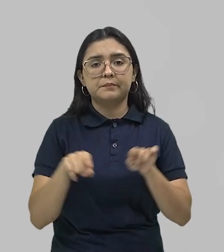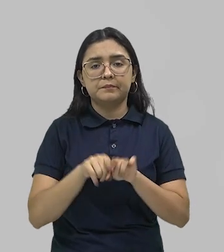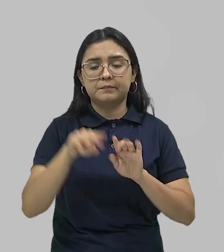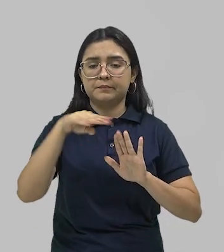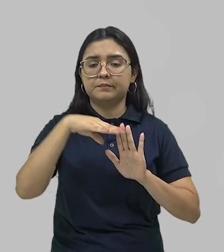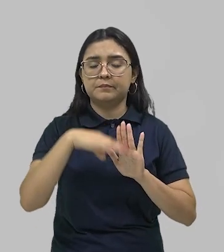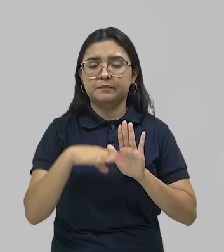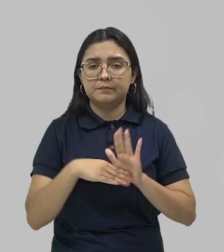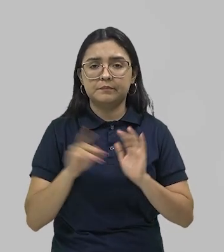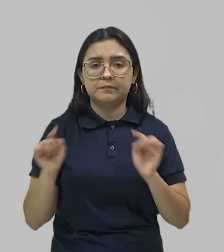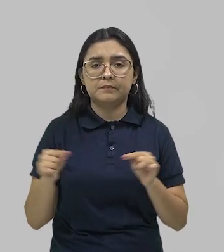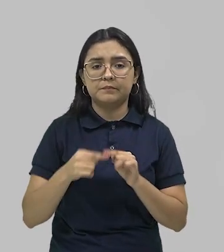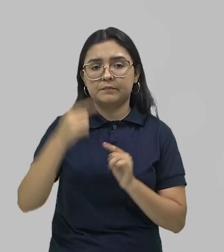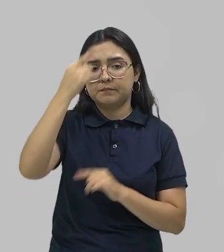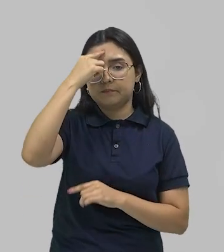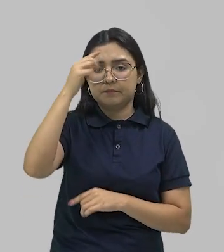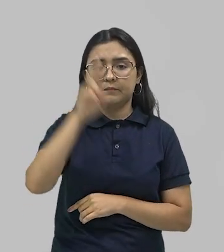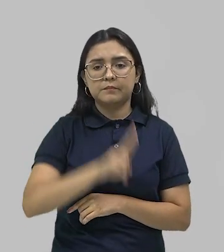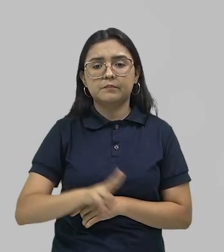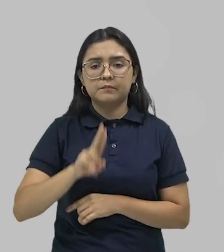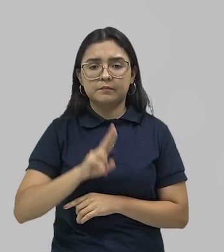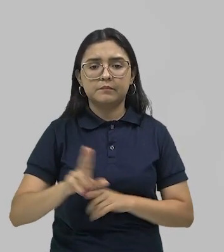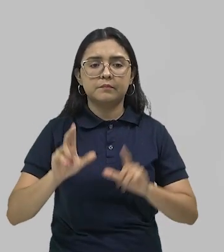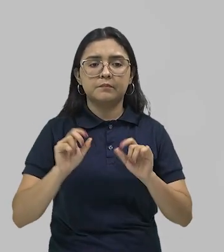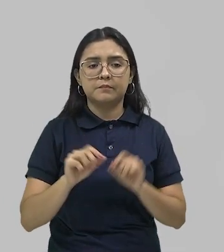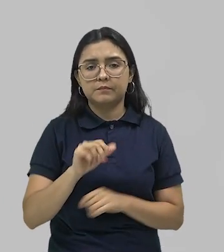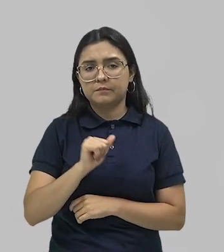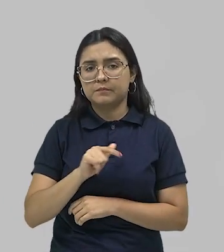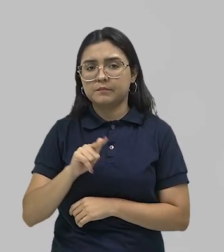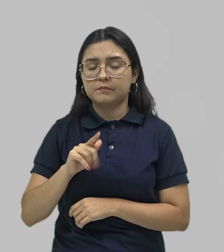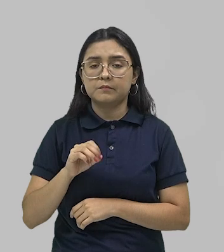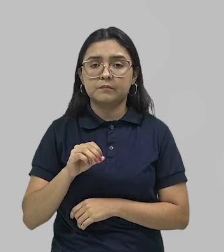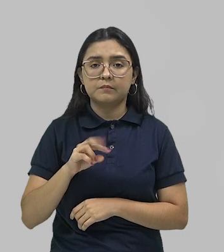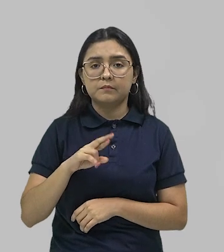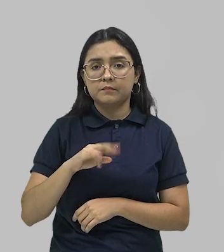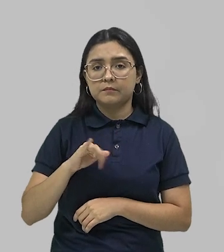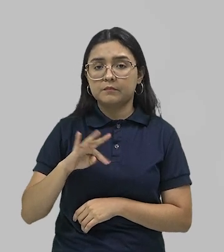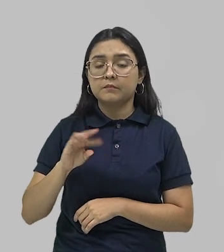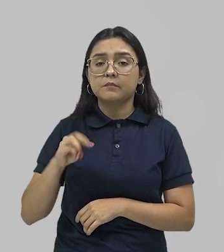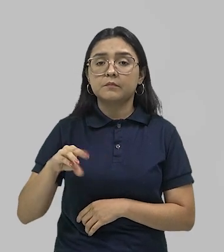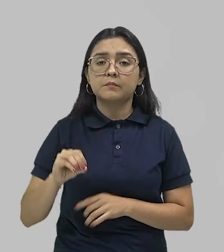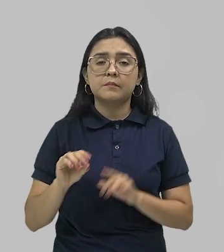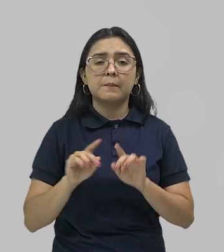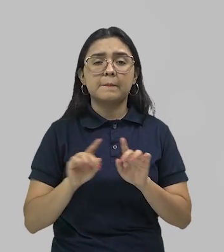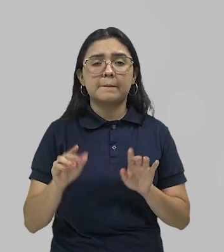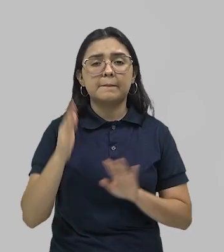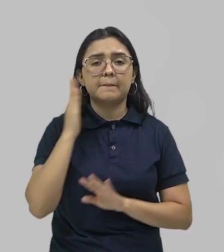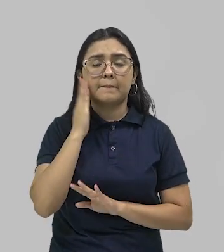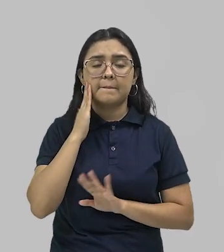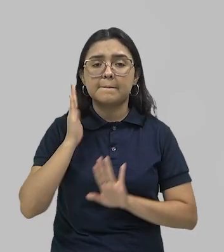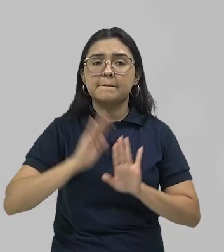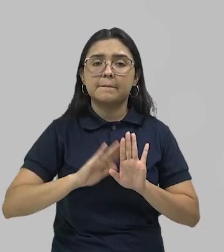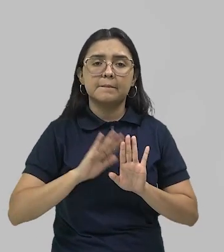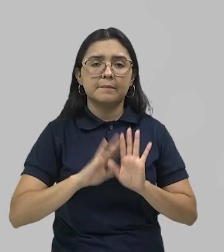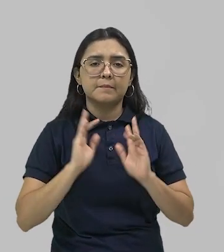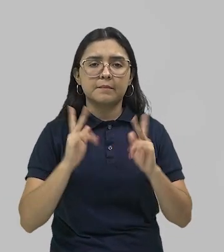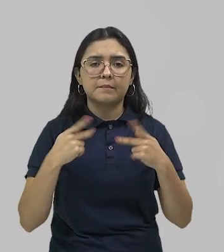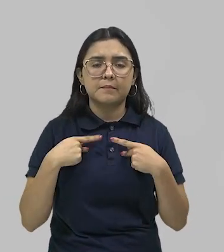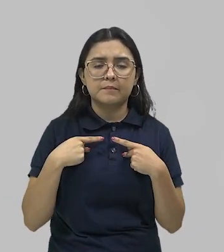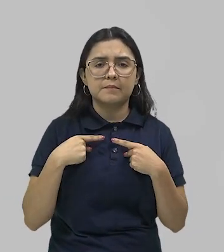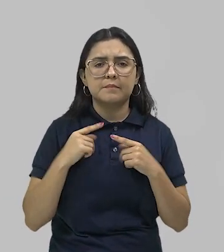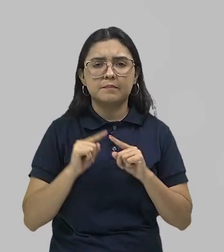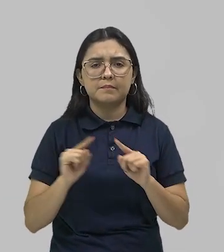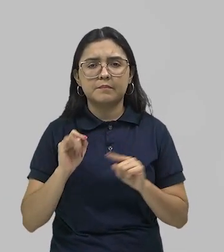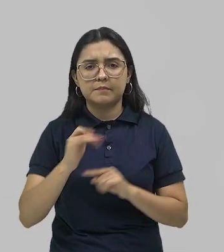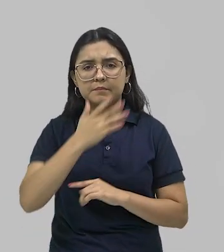com aquilo que pensa, usar um algoritmo. Mas ao mesmo tempo, se você sabe que há um humano ali por trás, se não for um humano com mais intenções muito boas,